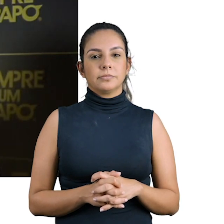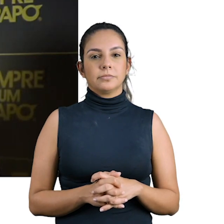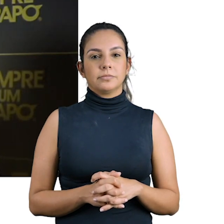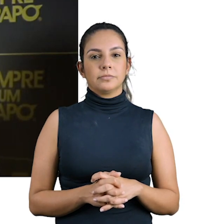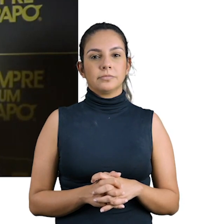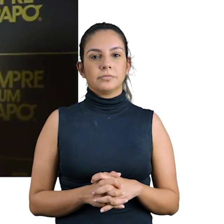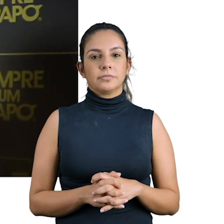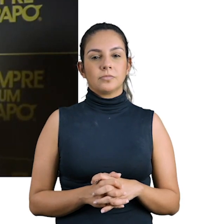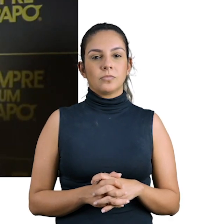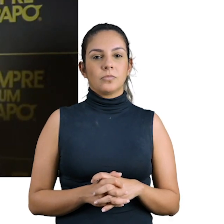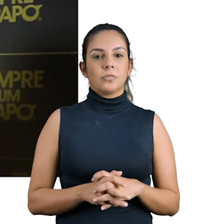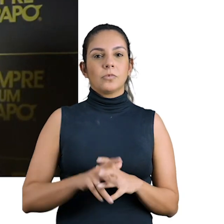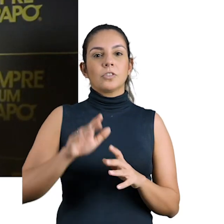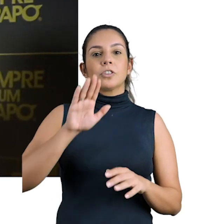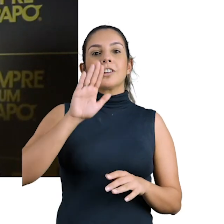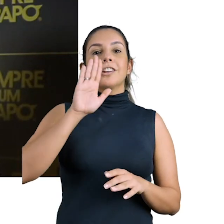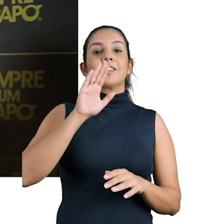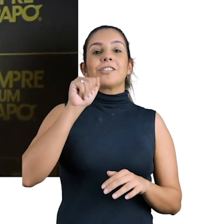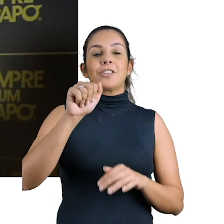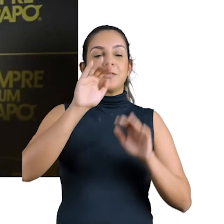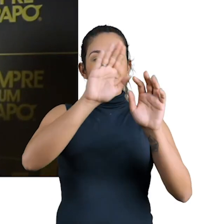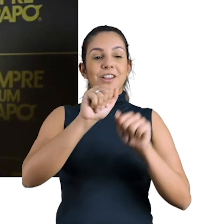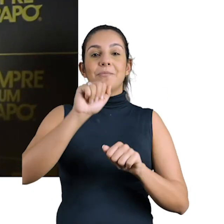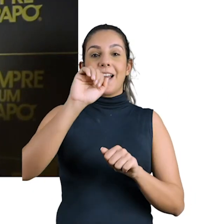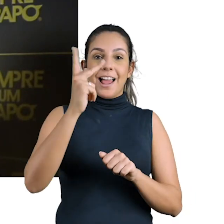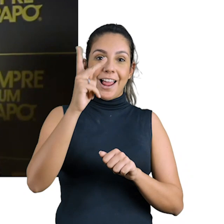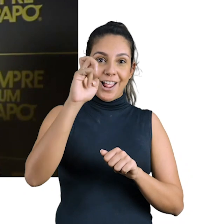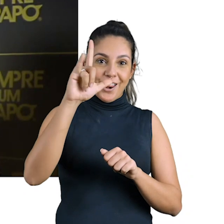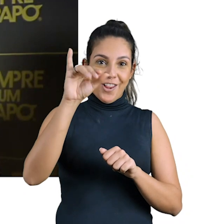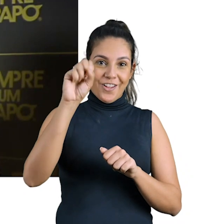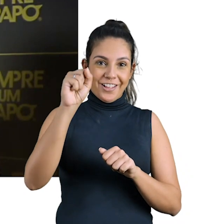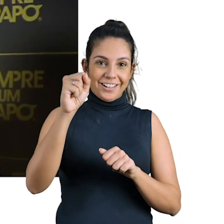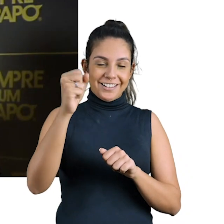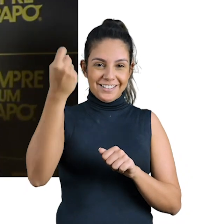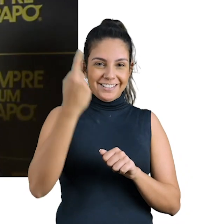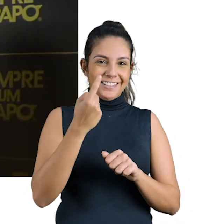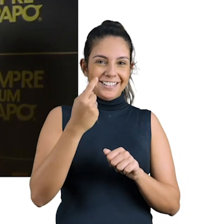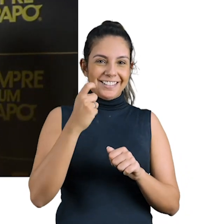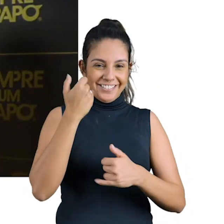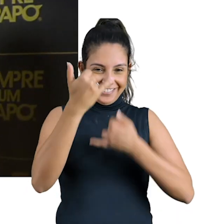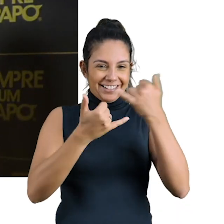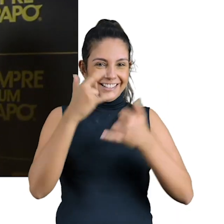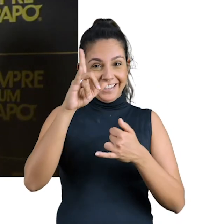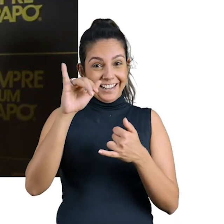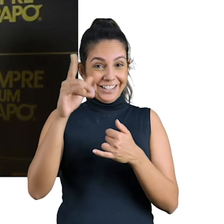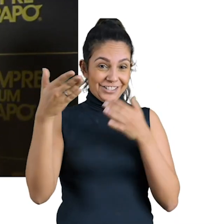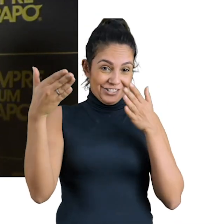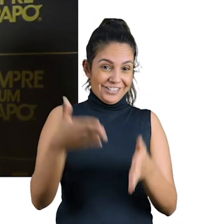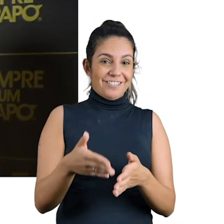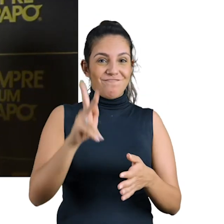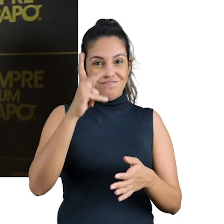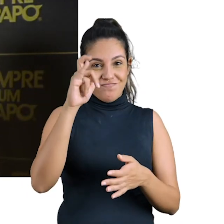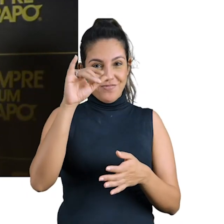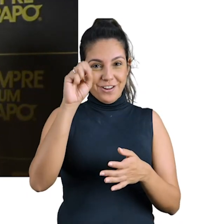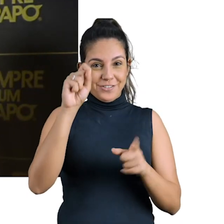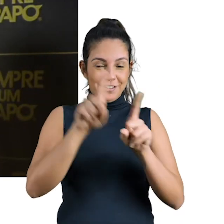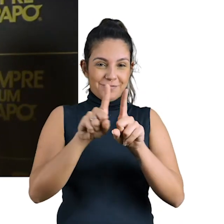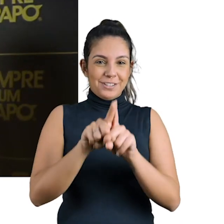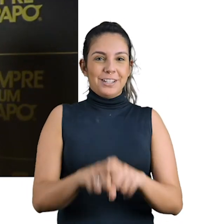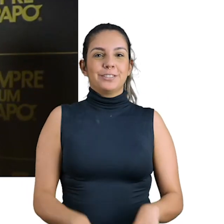Você podia ligar para a Heloísa Starling e colocar ela no ar, né? Ia ficar divertido a Lília chegar, tá a Heloísa também.